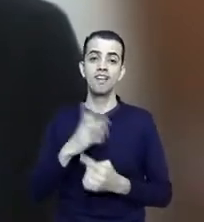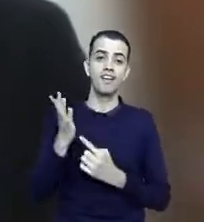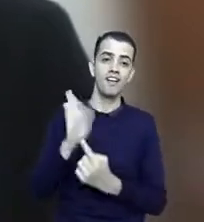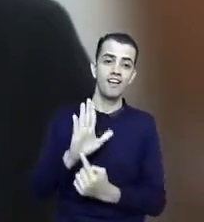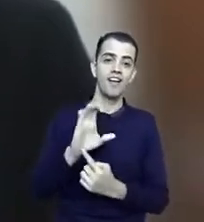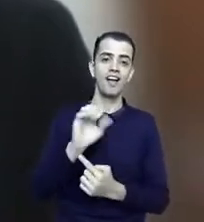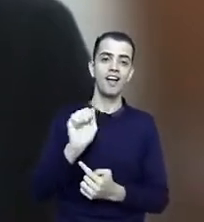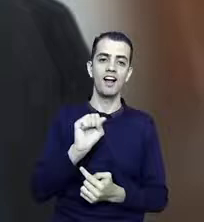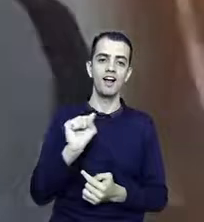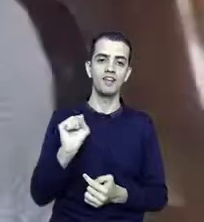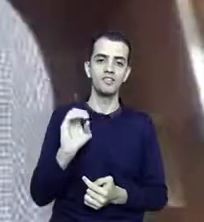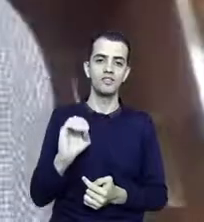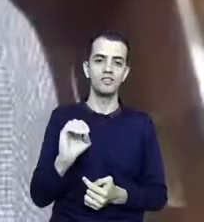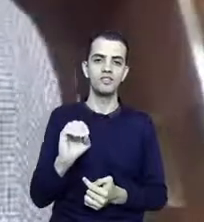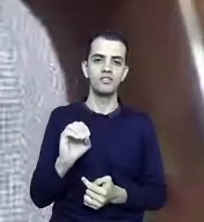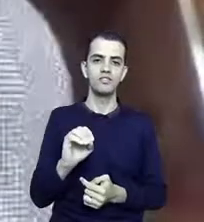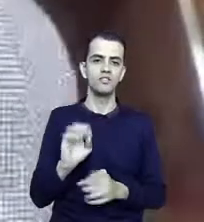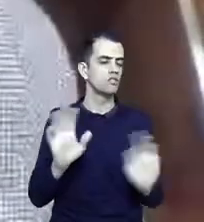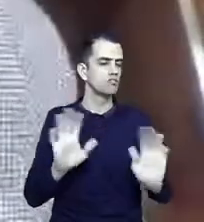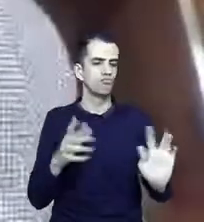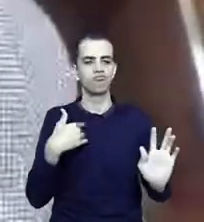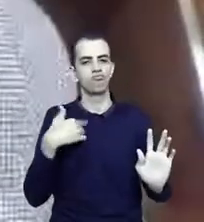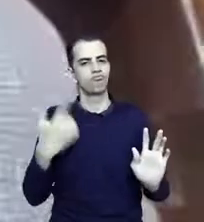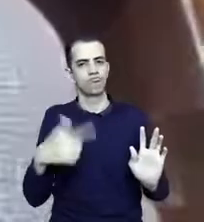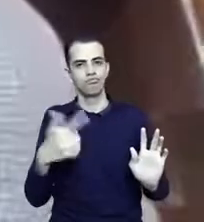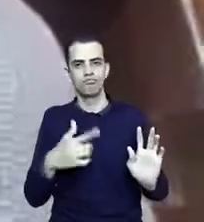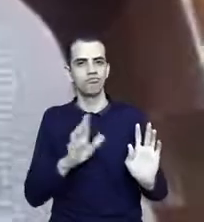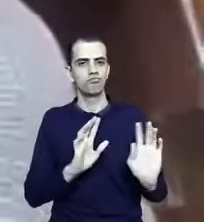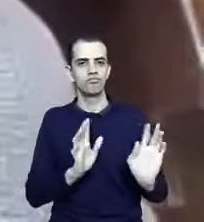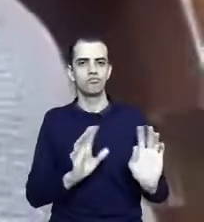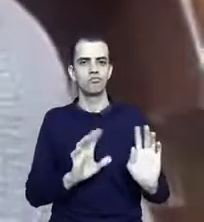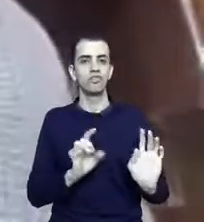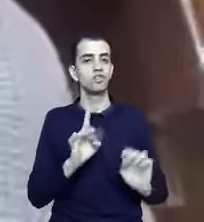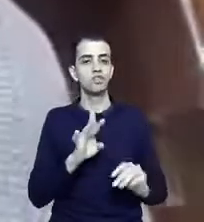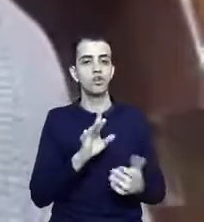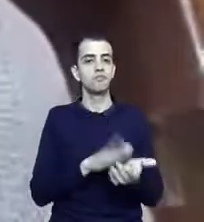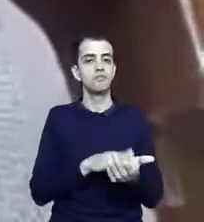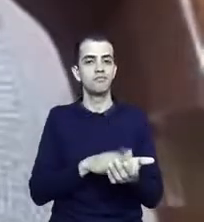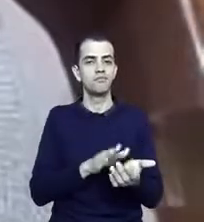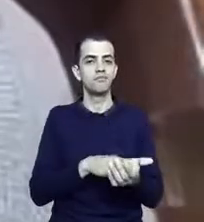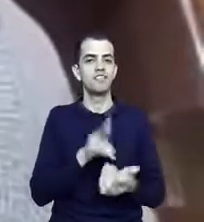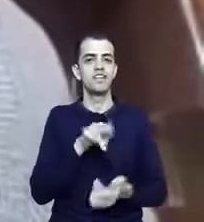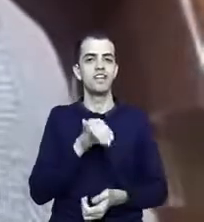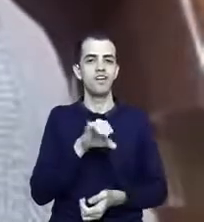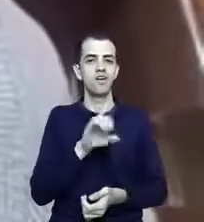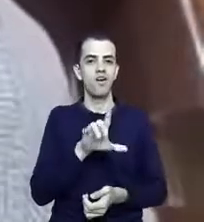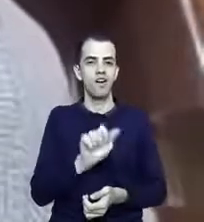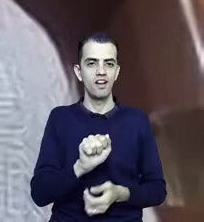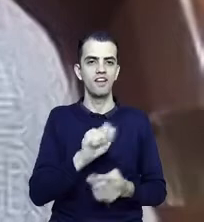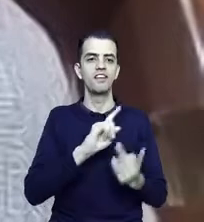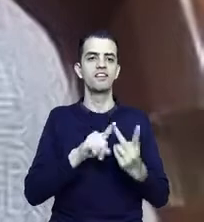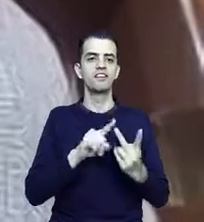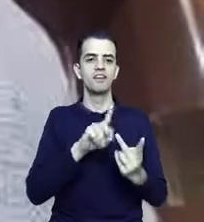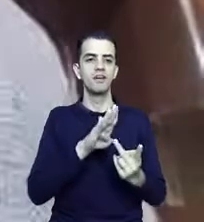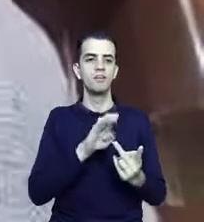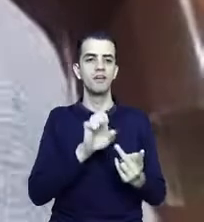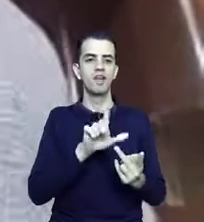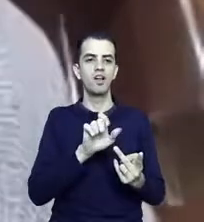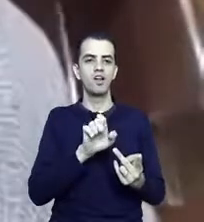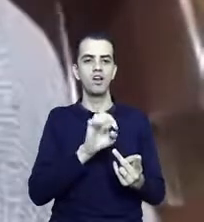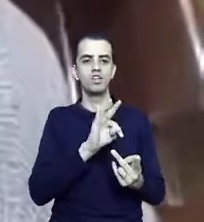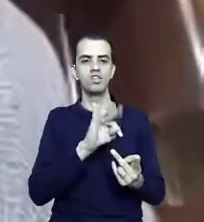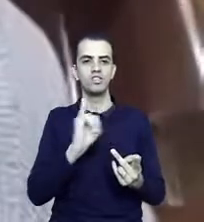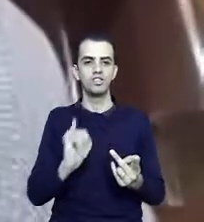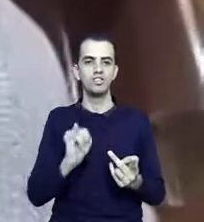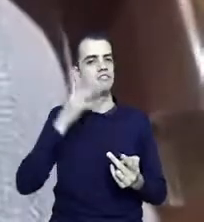Diego? Não? Não, não tenho, não. Tá bom. Queria parabenizar o Dr. Nicola e o Dr. Belotti pelas aulas que eles deram,